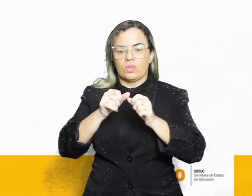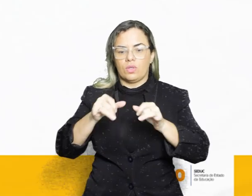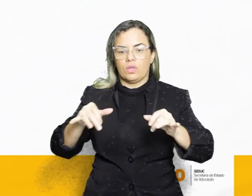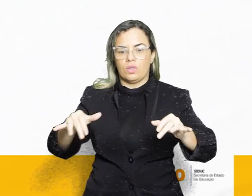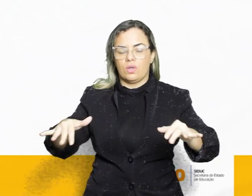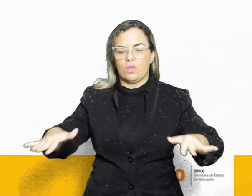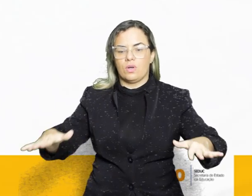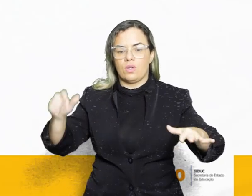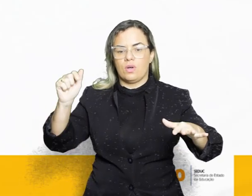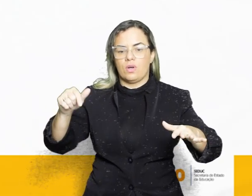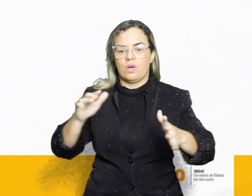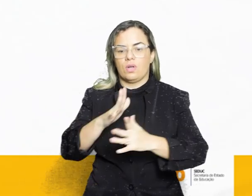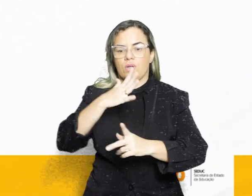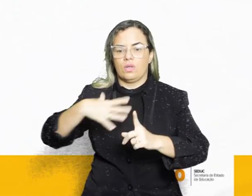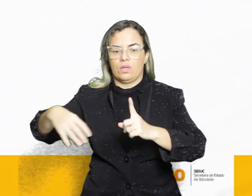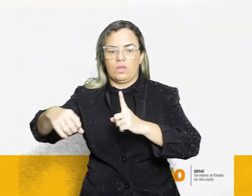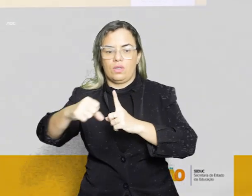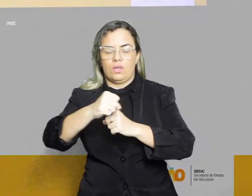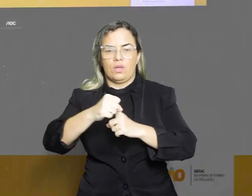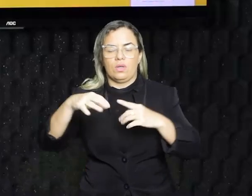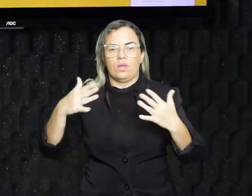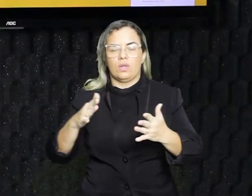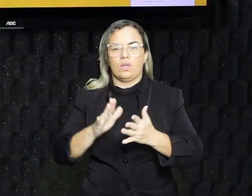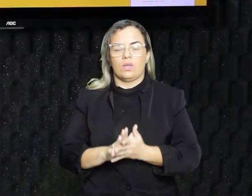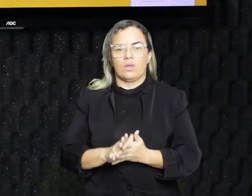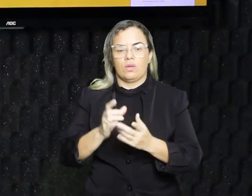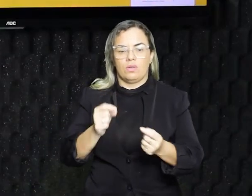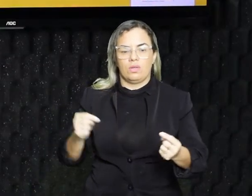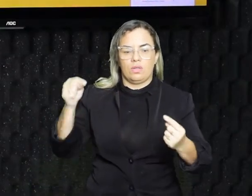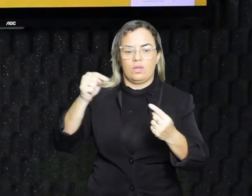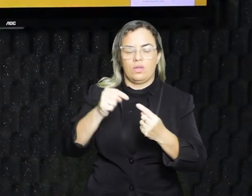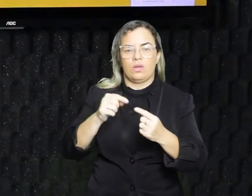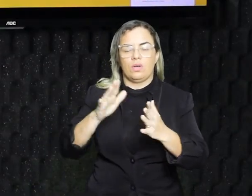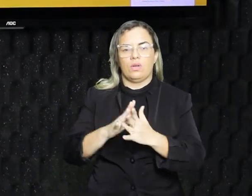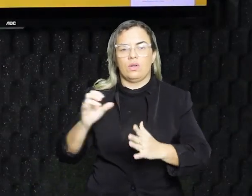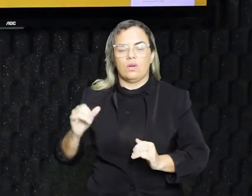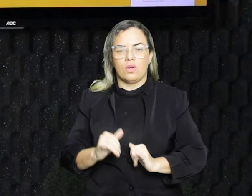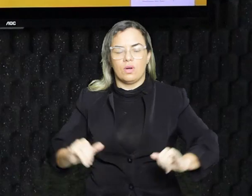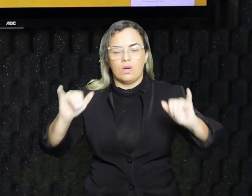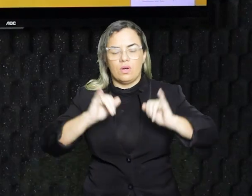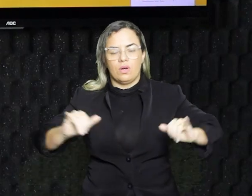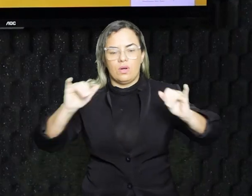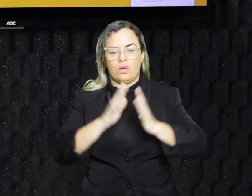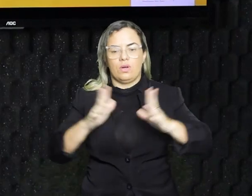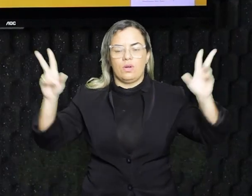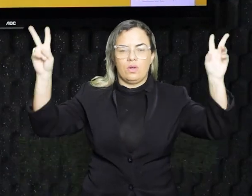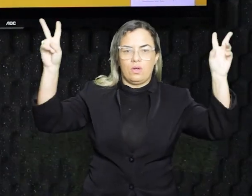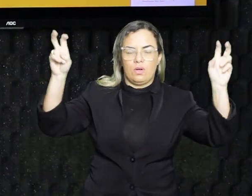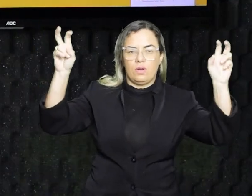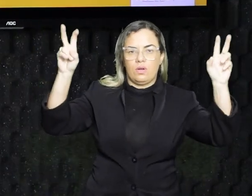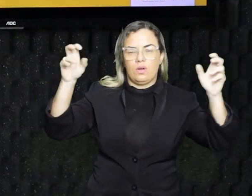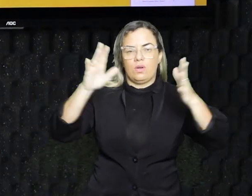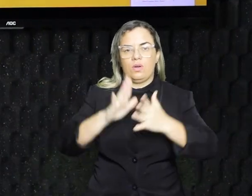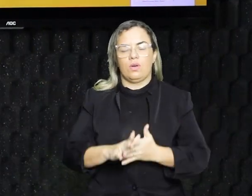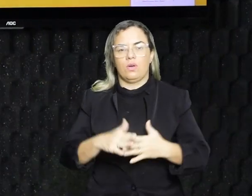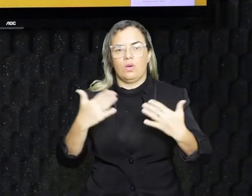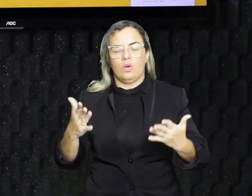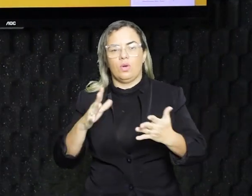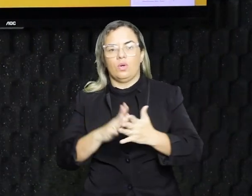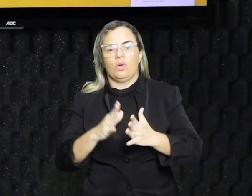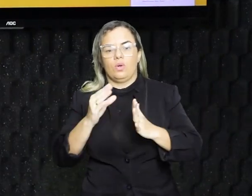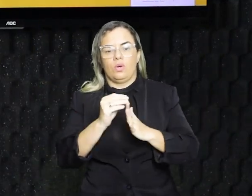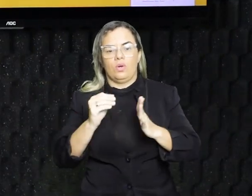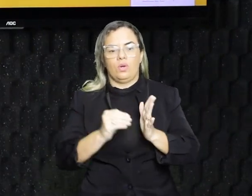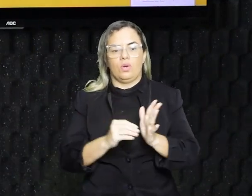busca a... Opa, eu já tenho algumas informações importantes. A temática, o objeto de conhecimento em questão da estrutura dinâmica